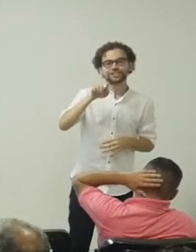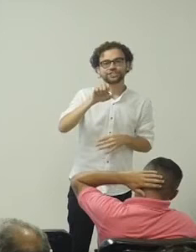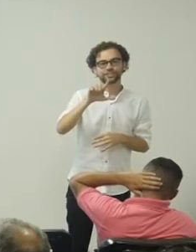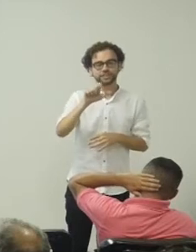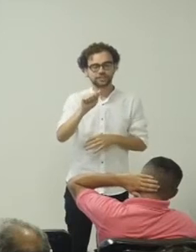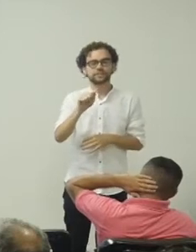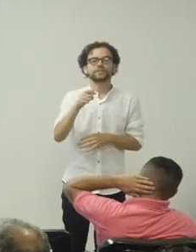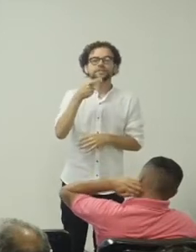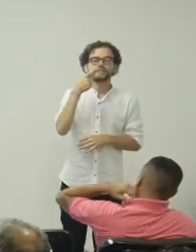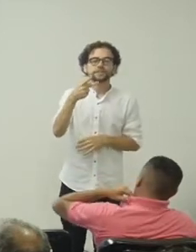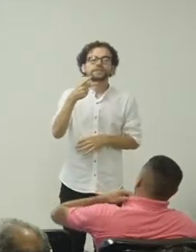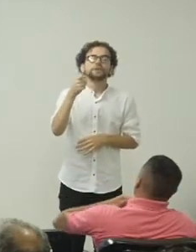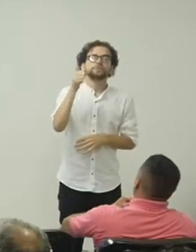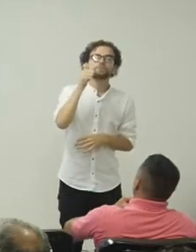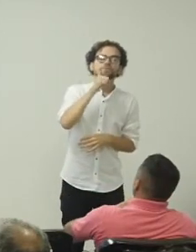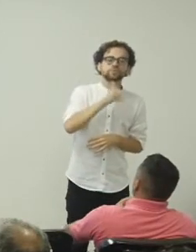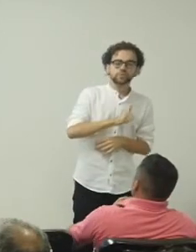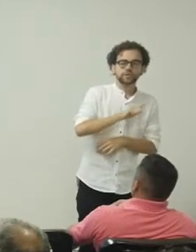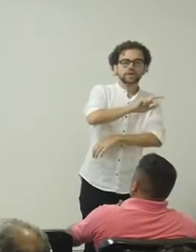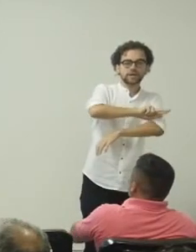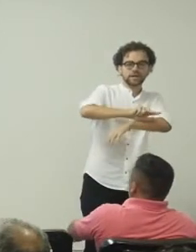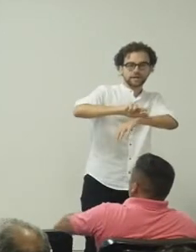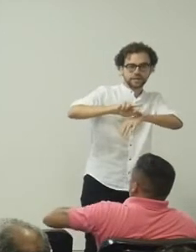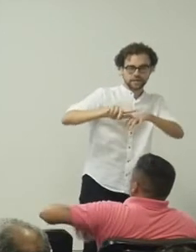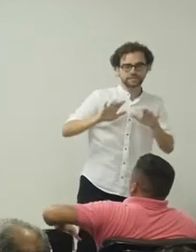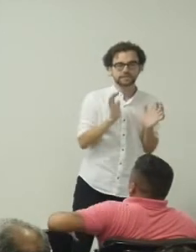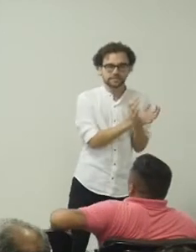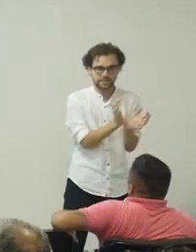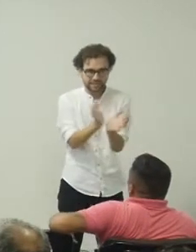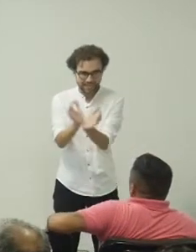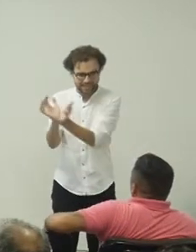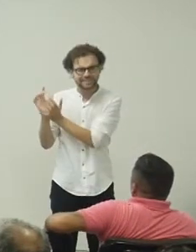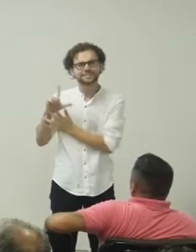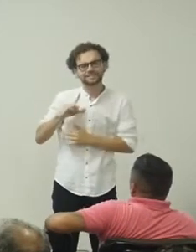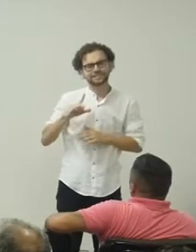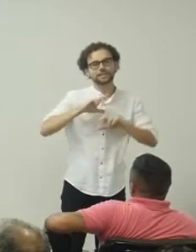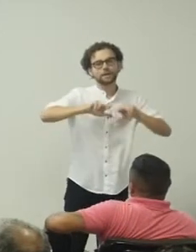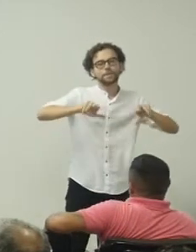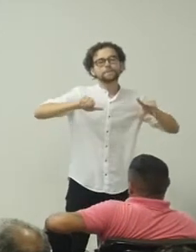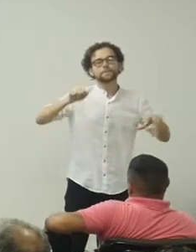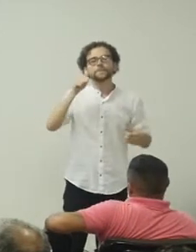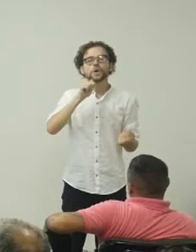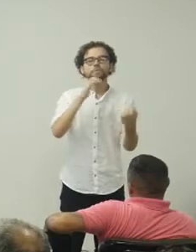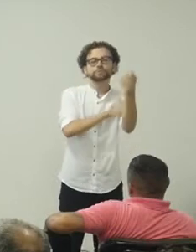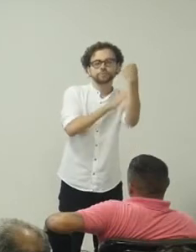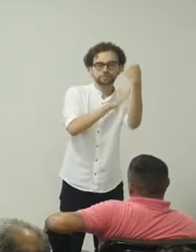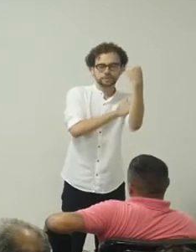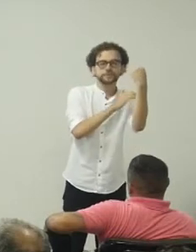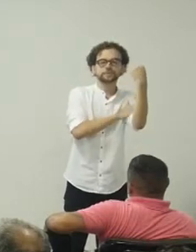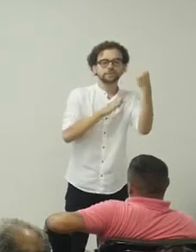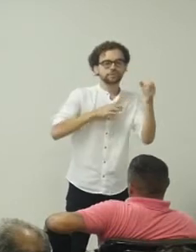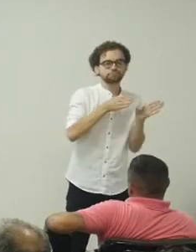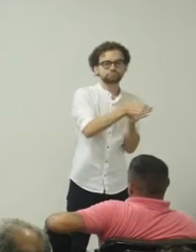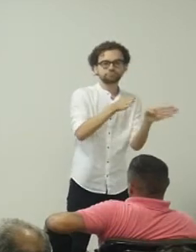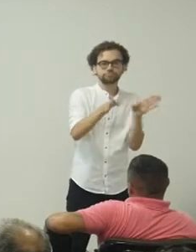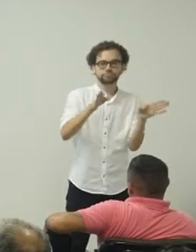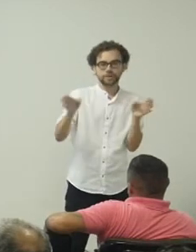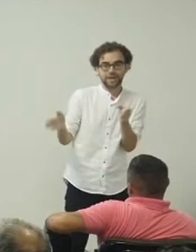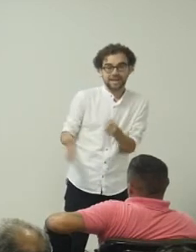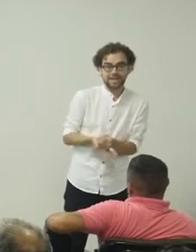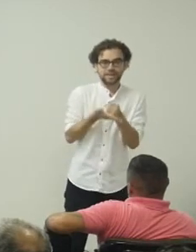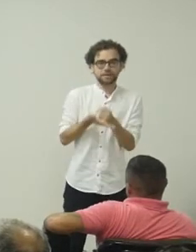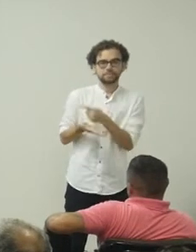raça e classe, né? Nós temos várias outras feministas que vão trabalhar com esse tripé, que é o que a gente considera, né, na análise